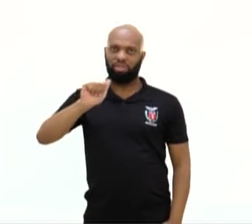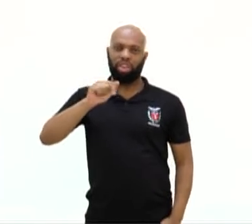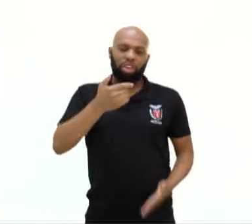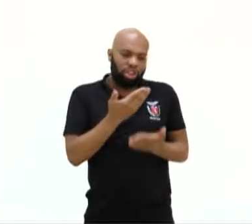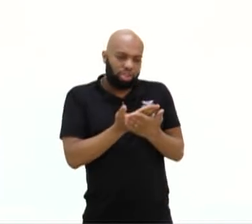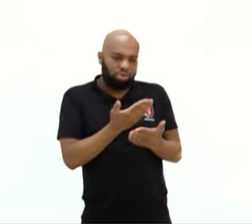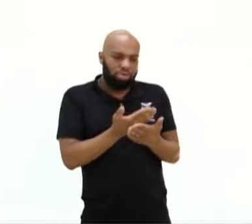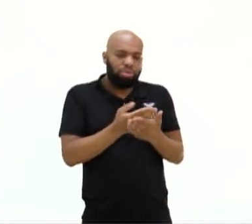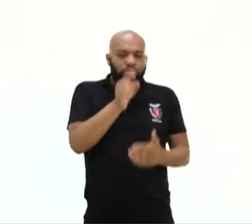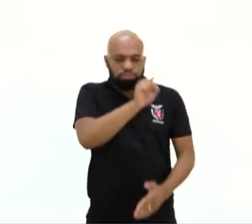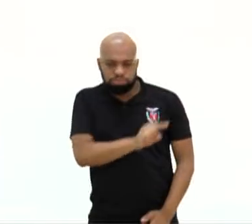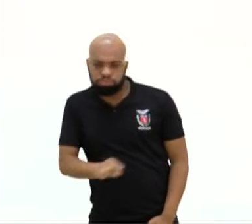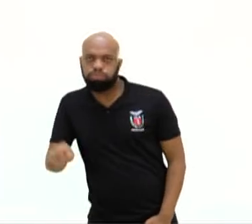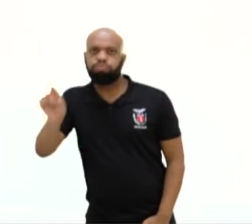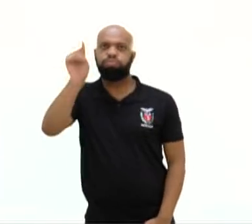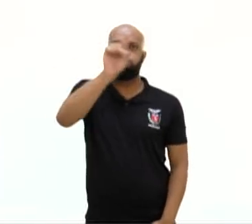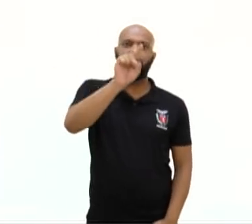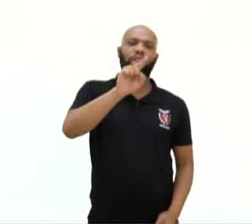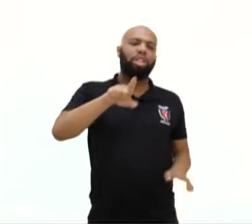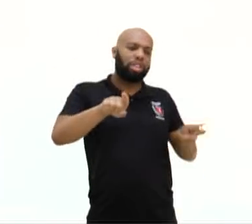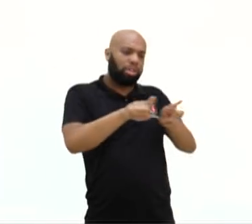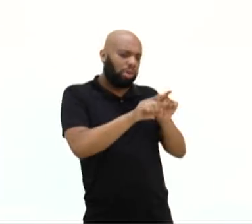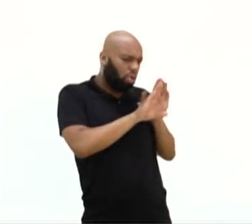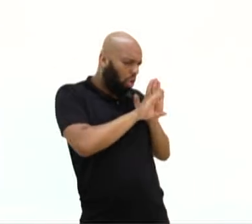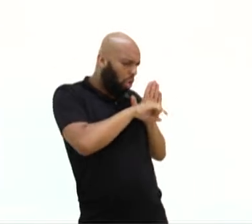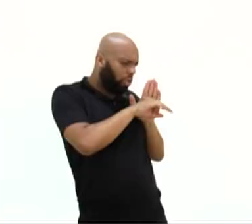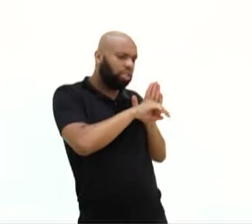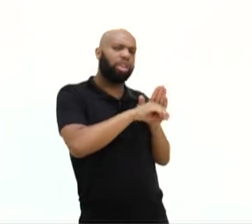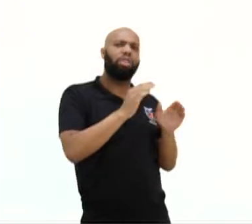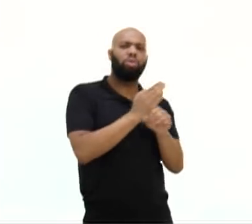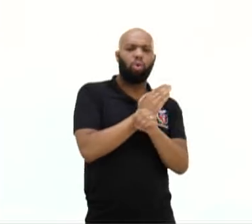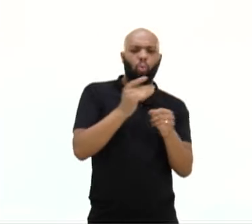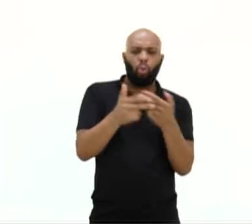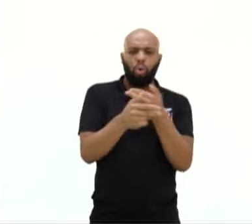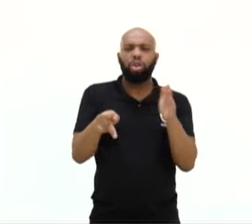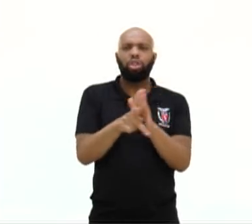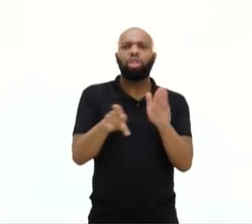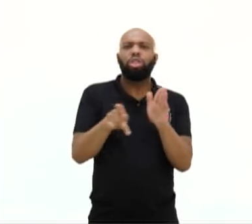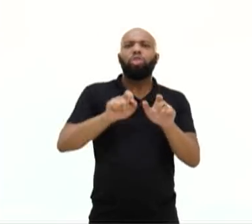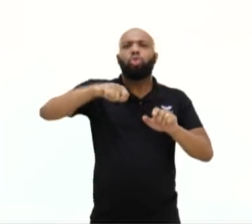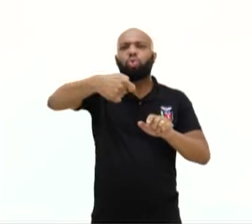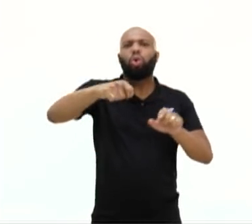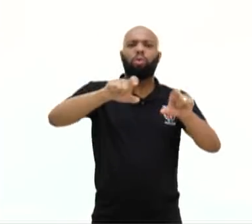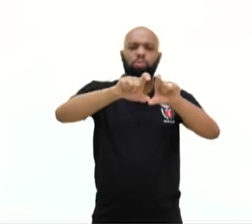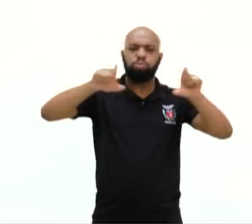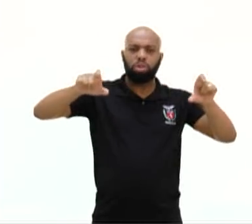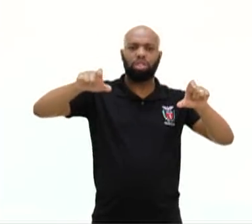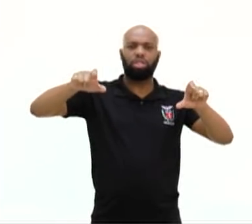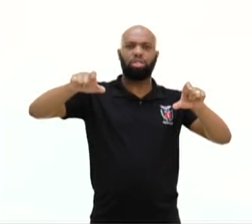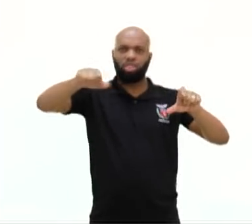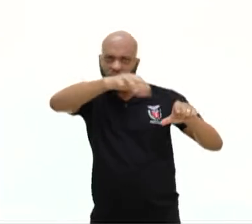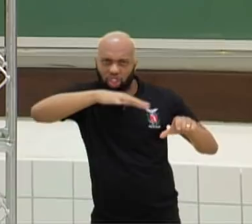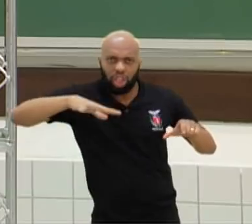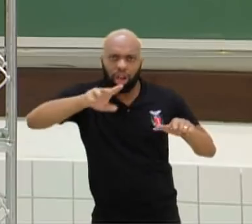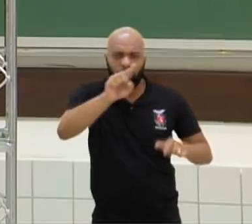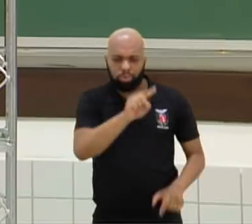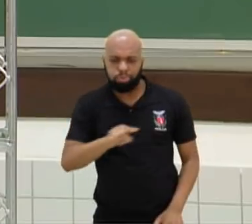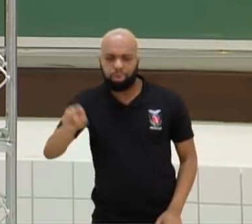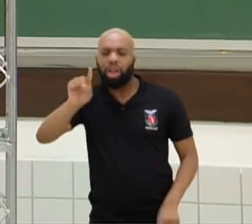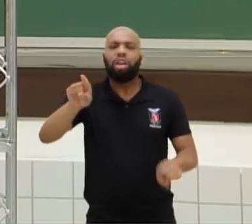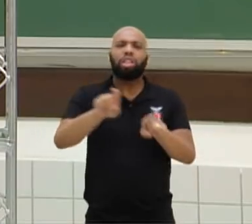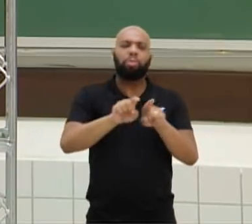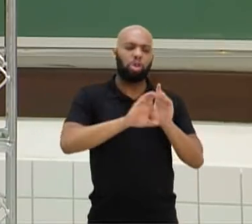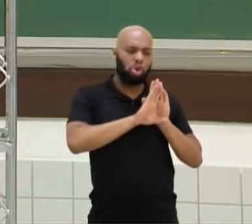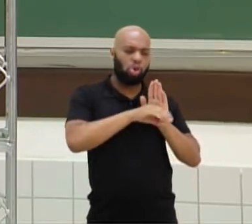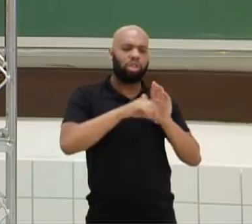da circunferência, conceituou, construiu algumas coisas da equação geral e também revisamos alguns conceitos lá de equação reduzida e da